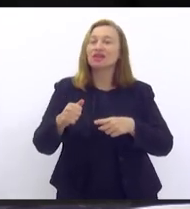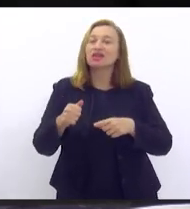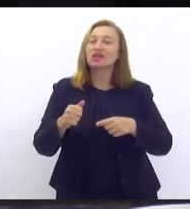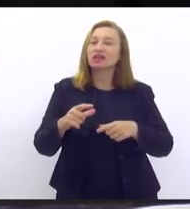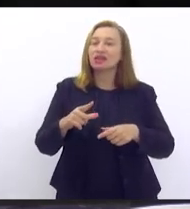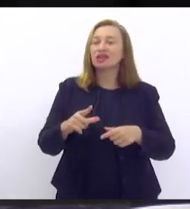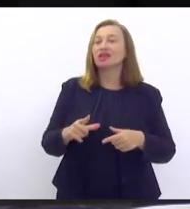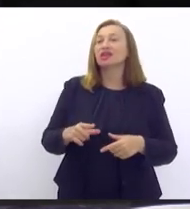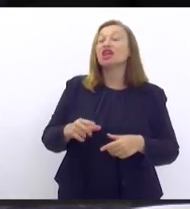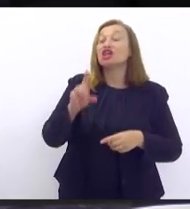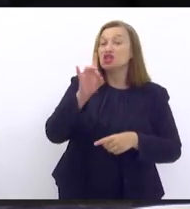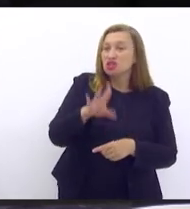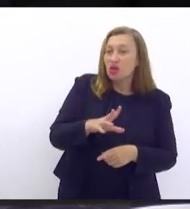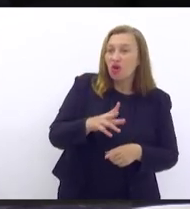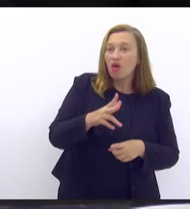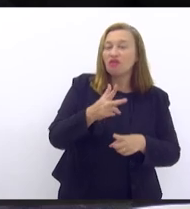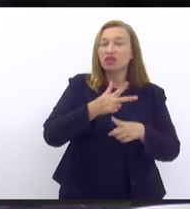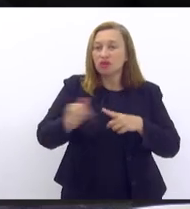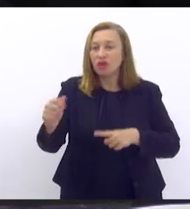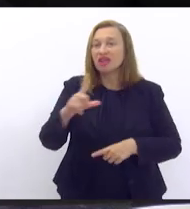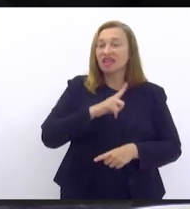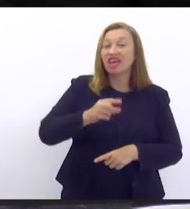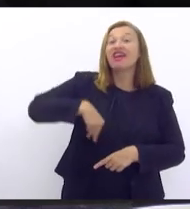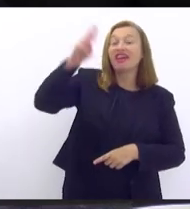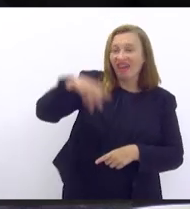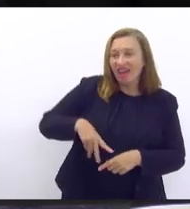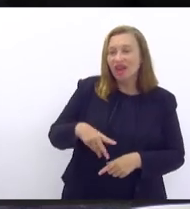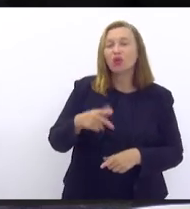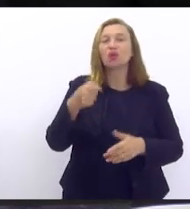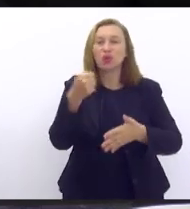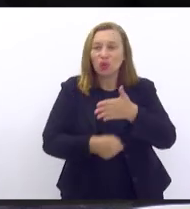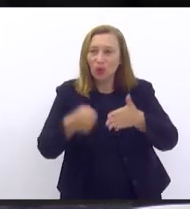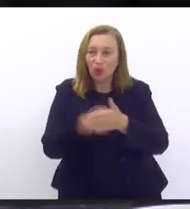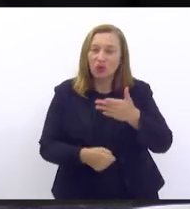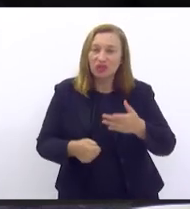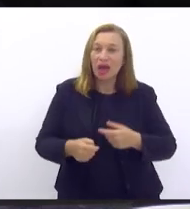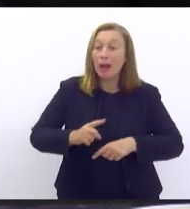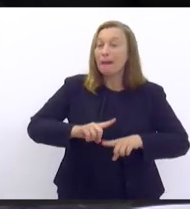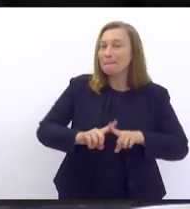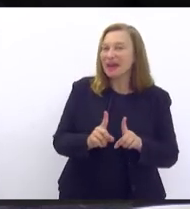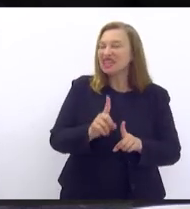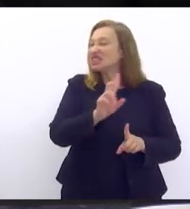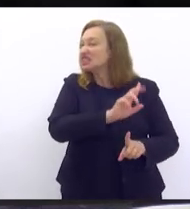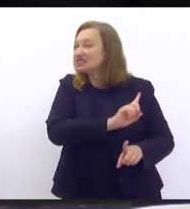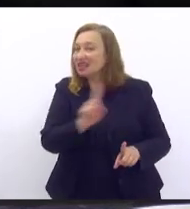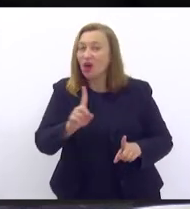só conquista quem luta, mas não quem disputa. Então, portanto,